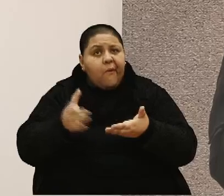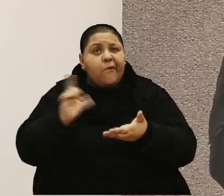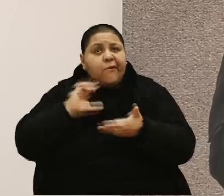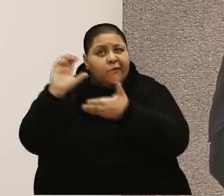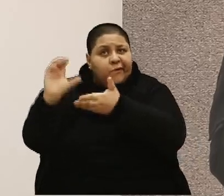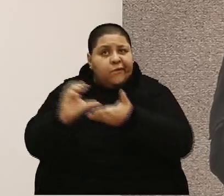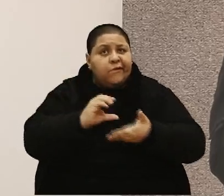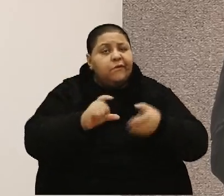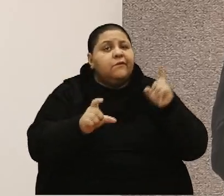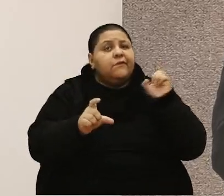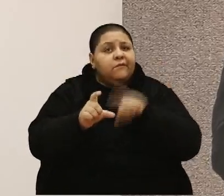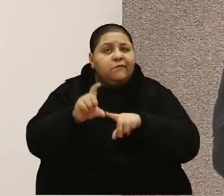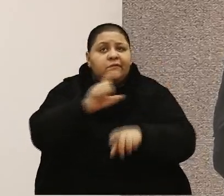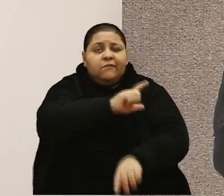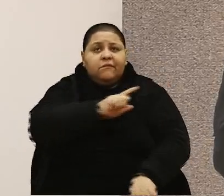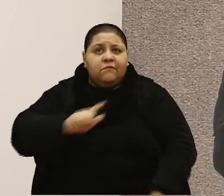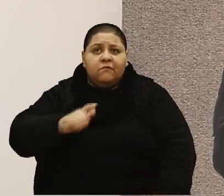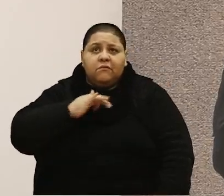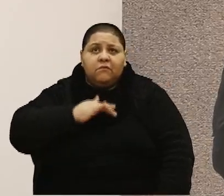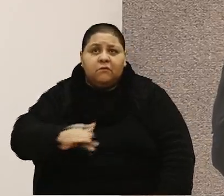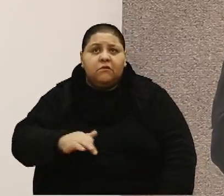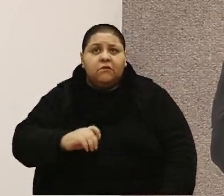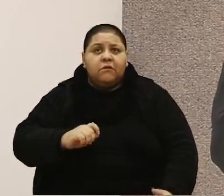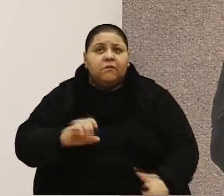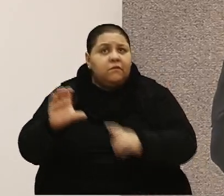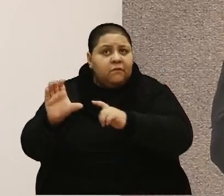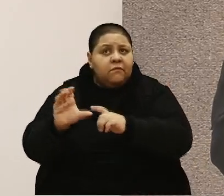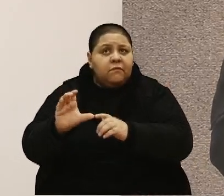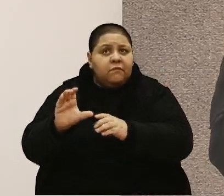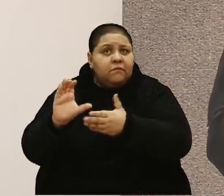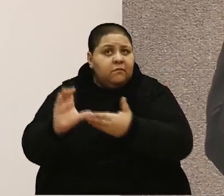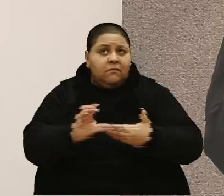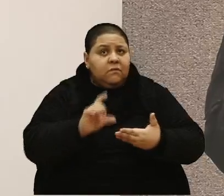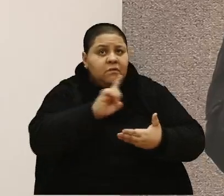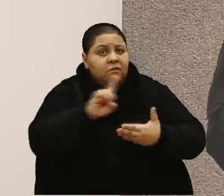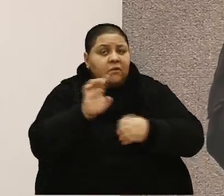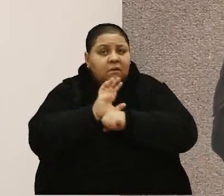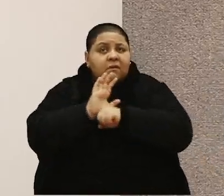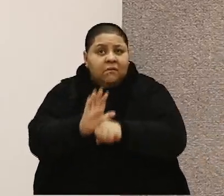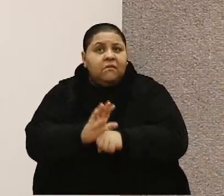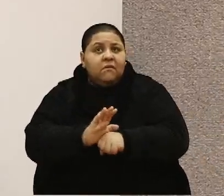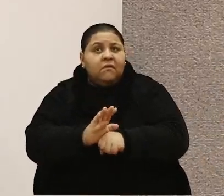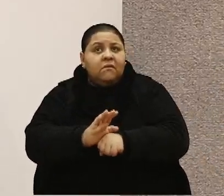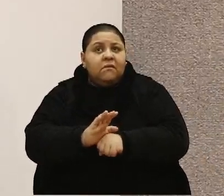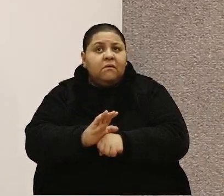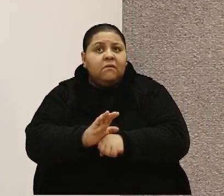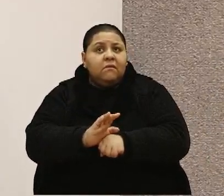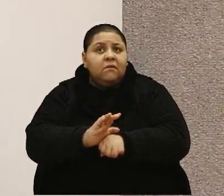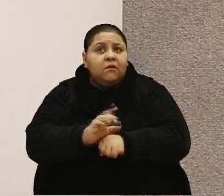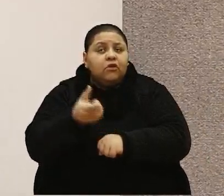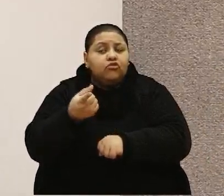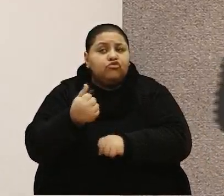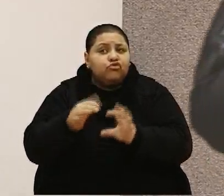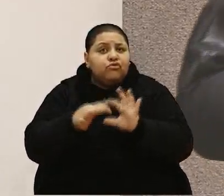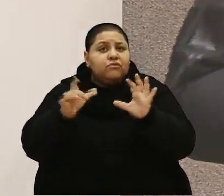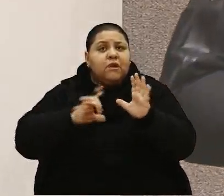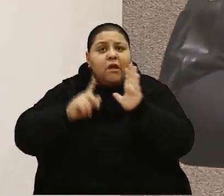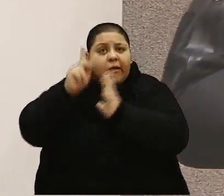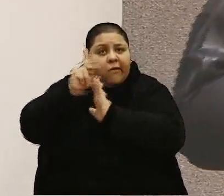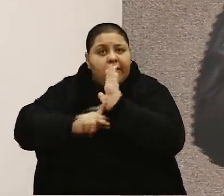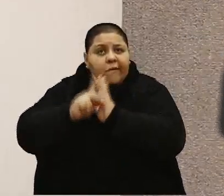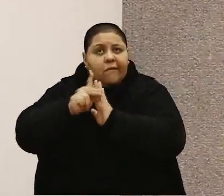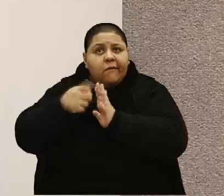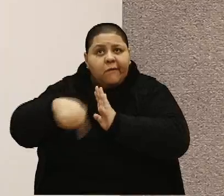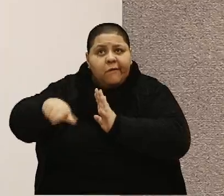recursos que dependem também do governo federal investir na nossa cidade, que não está sendo contemplada. E se o recurso está disponível e não tem projeto, então que a